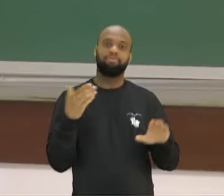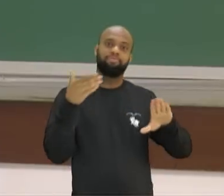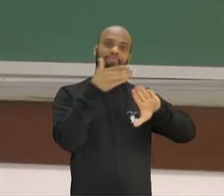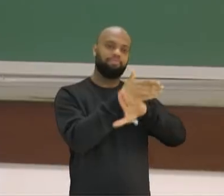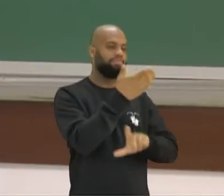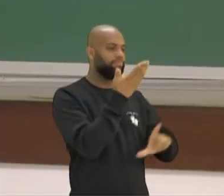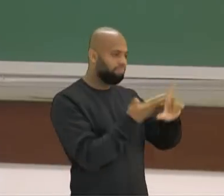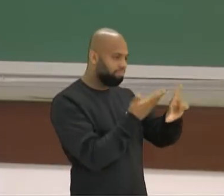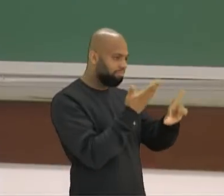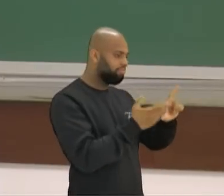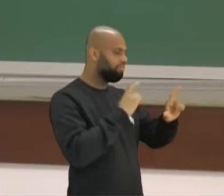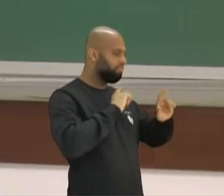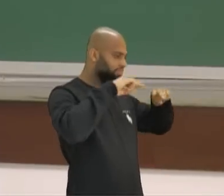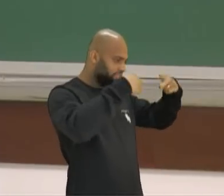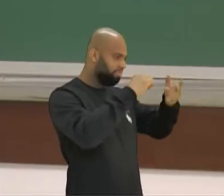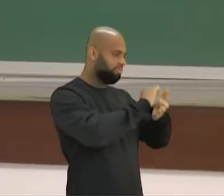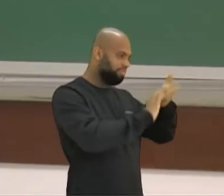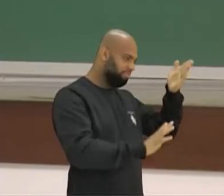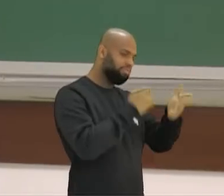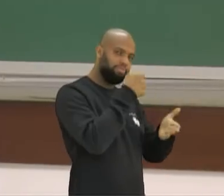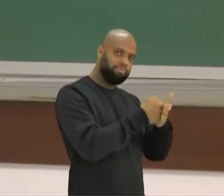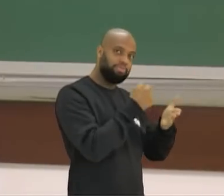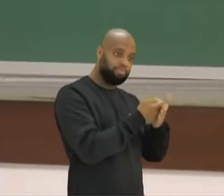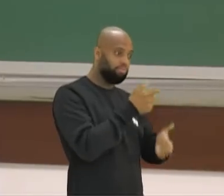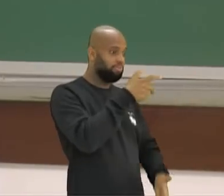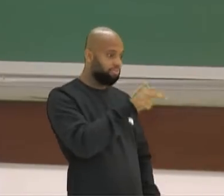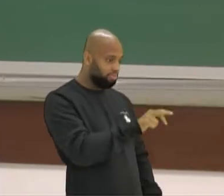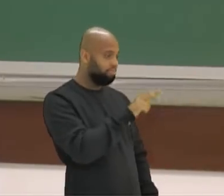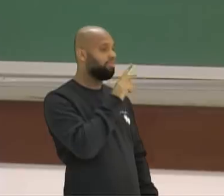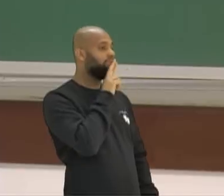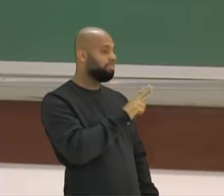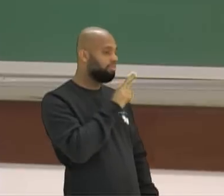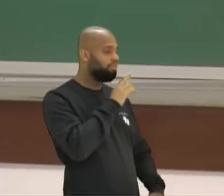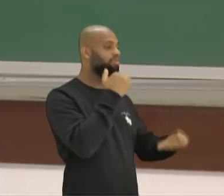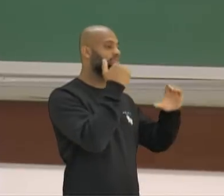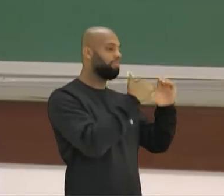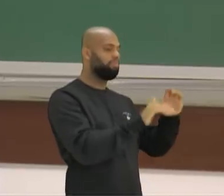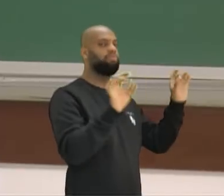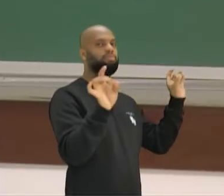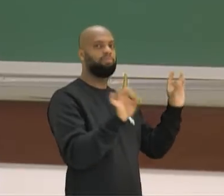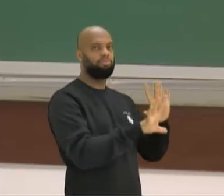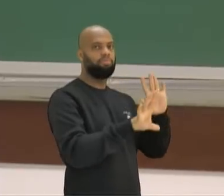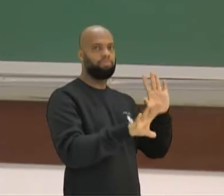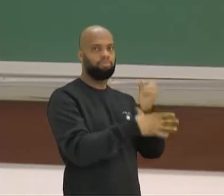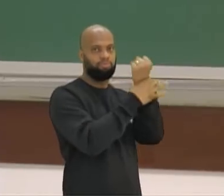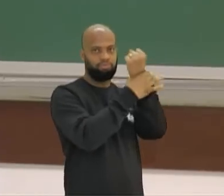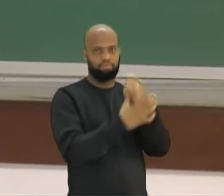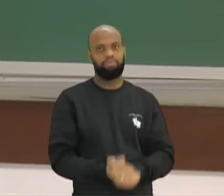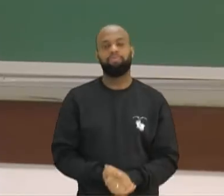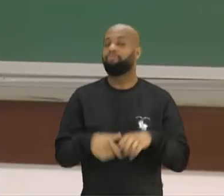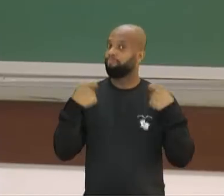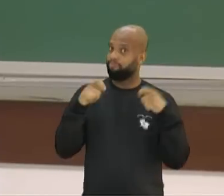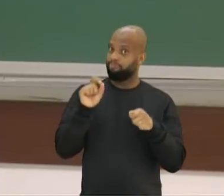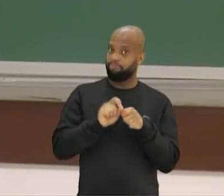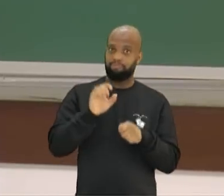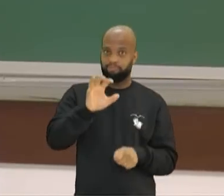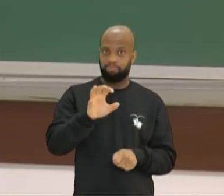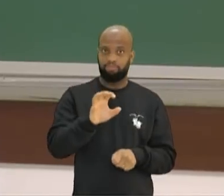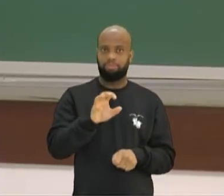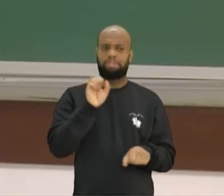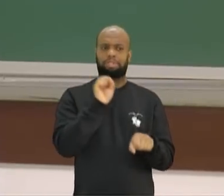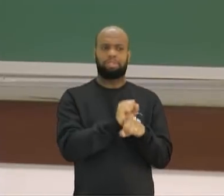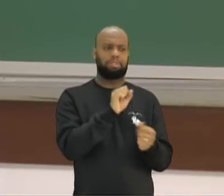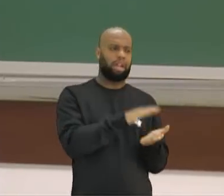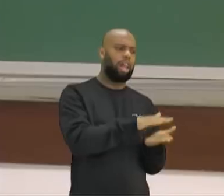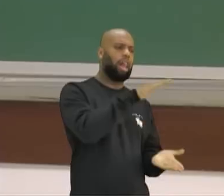atividade obrigatória e clicar lá no link porque ela é a minha presença. Não esqueça de fazer isso, ok? Não deixe as suas atividades